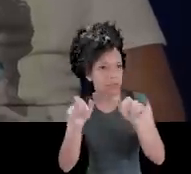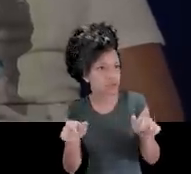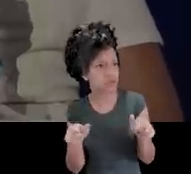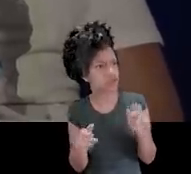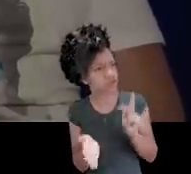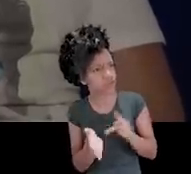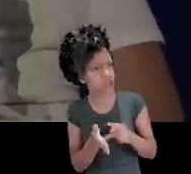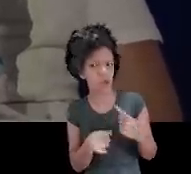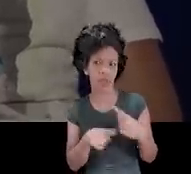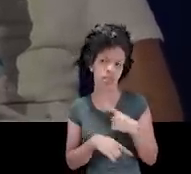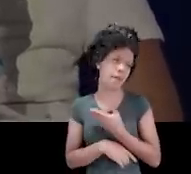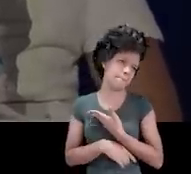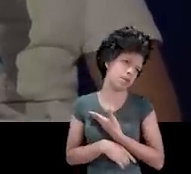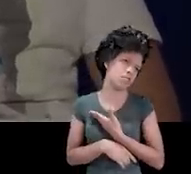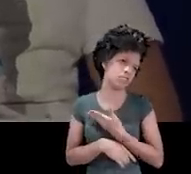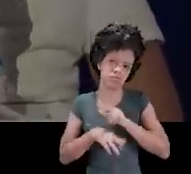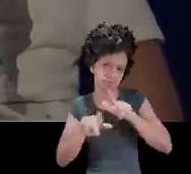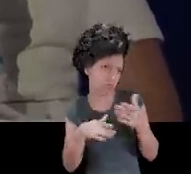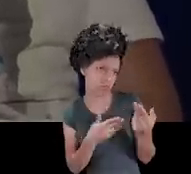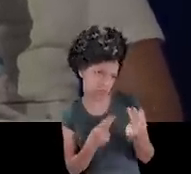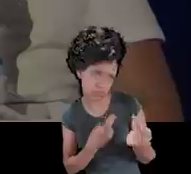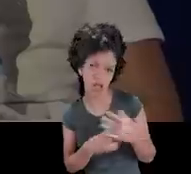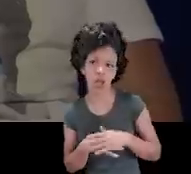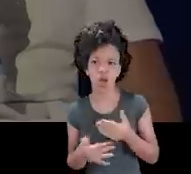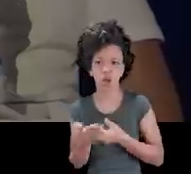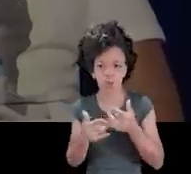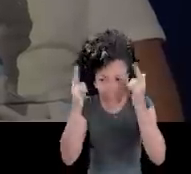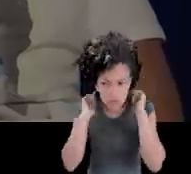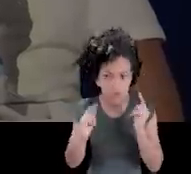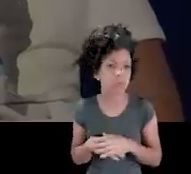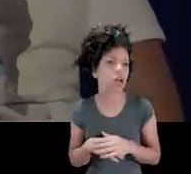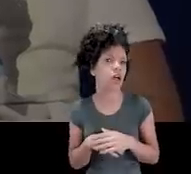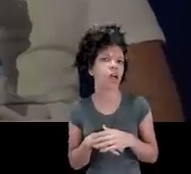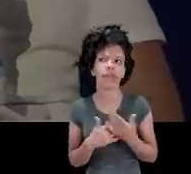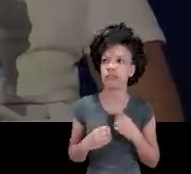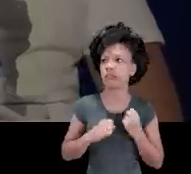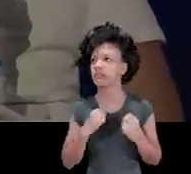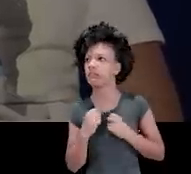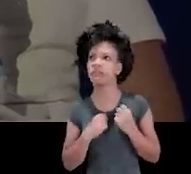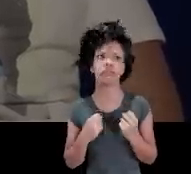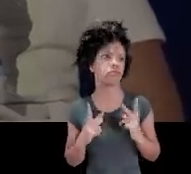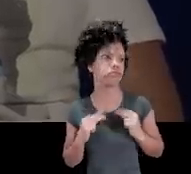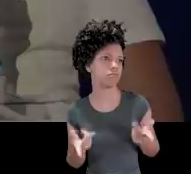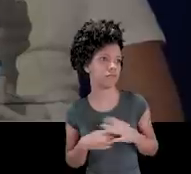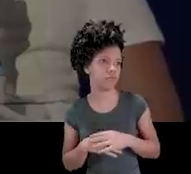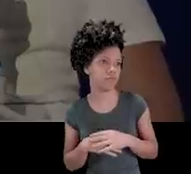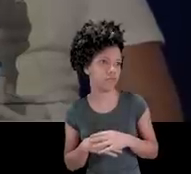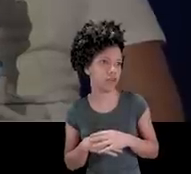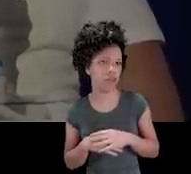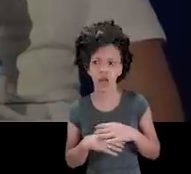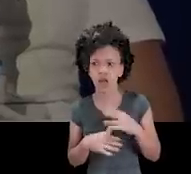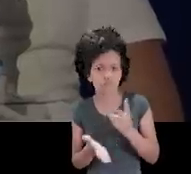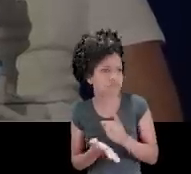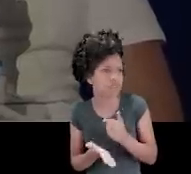verdade. Porque a gente tem amigos em comum, não citarei o nome. Os caras começaram a ficar careca, os caras começaram a se desesperar, velho. O cara se submete a